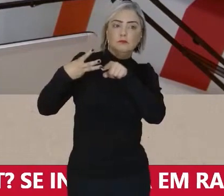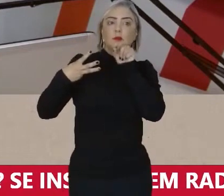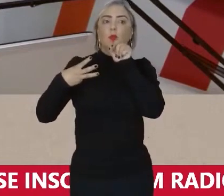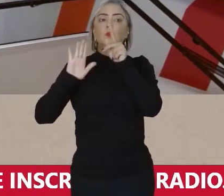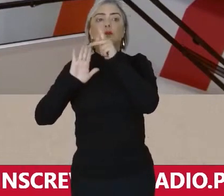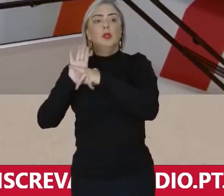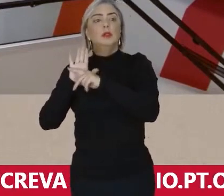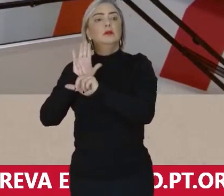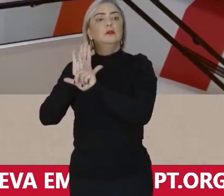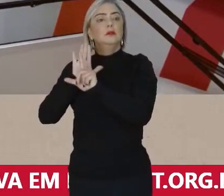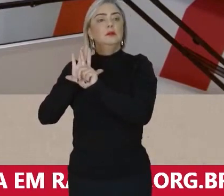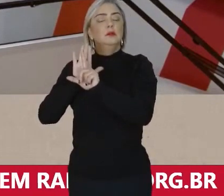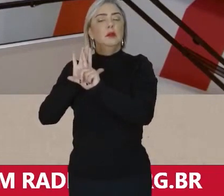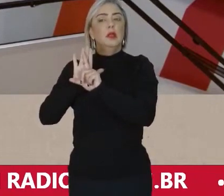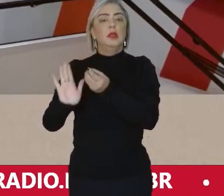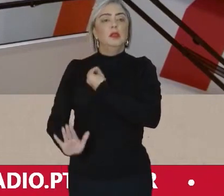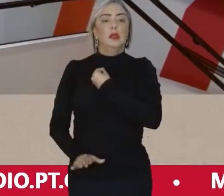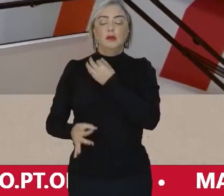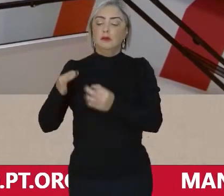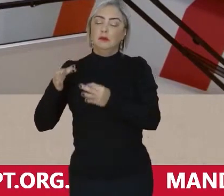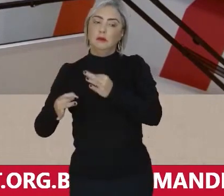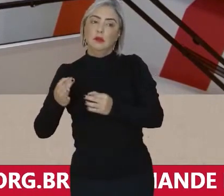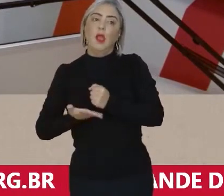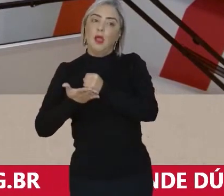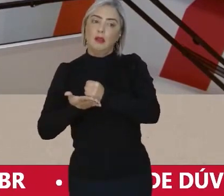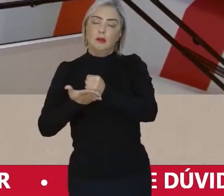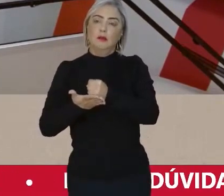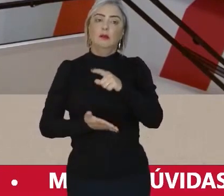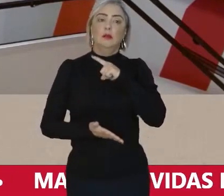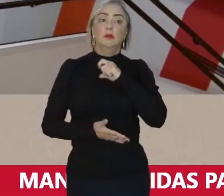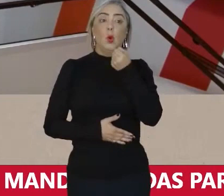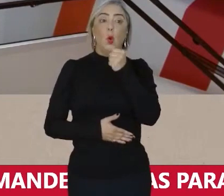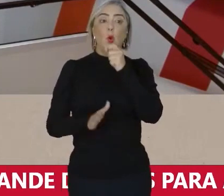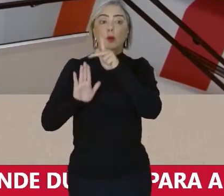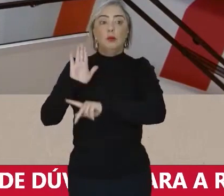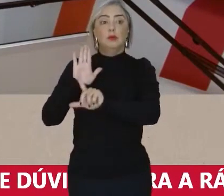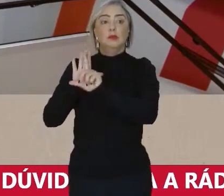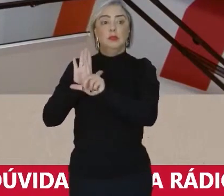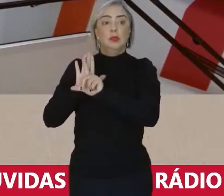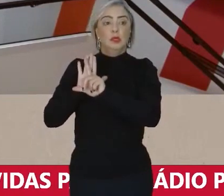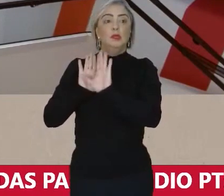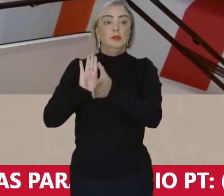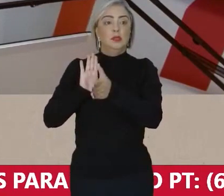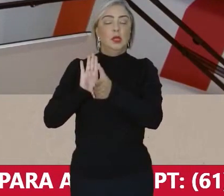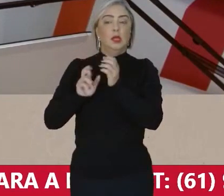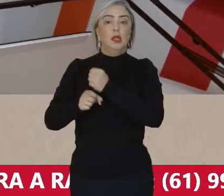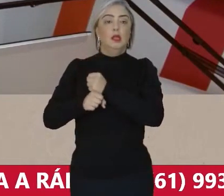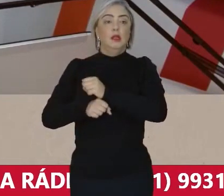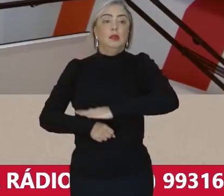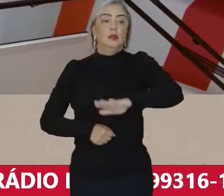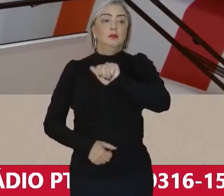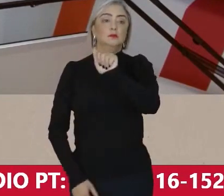os projetos de lei que a Vida e Justiça patrocina, né? Nós temos 8 projetos de lei construídos no âmbito da